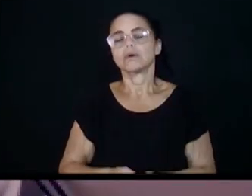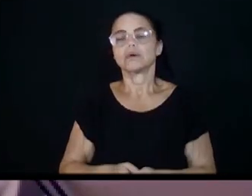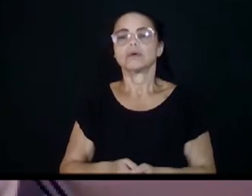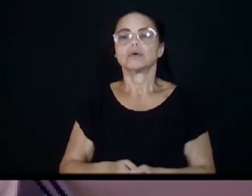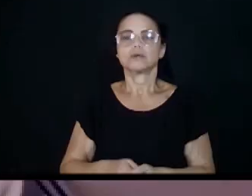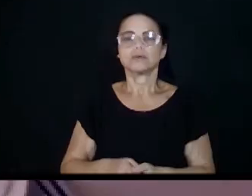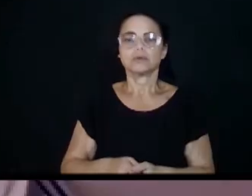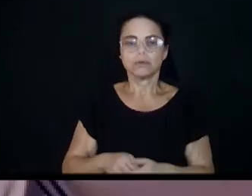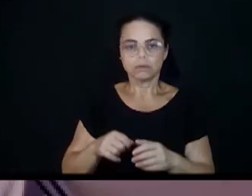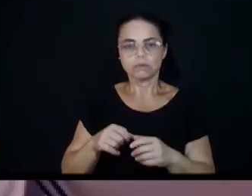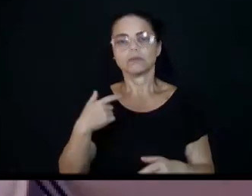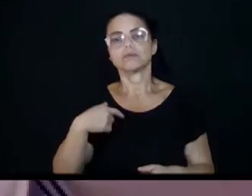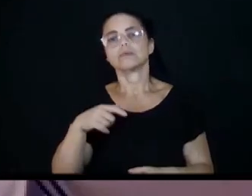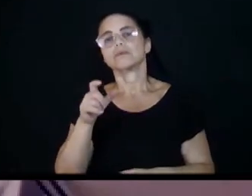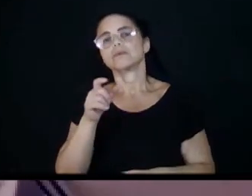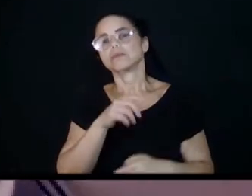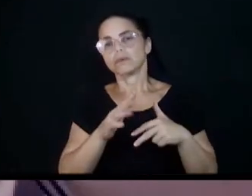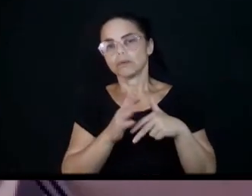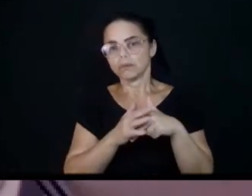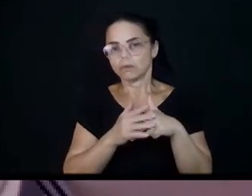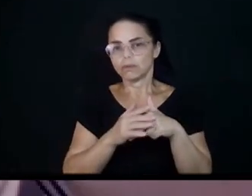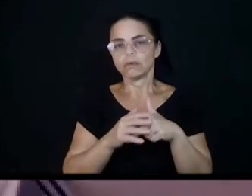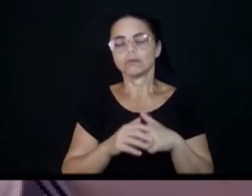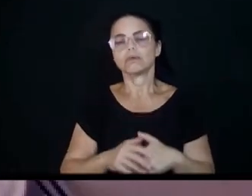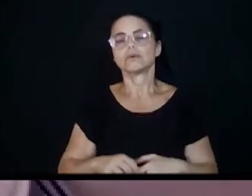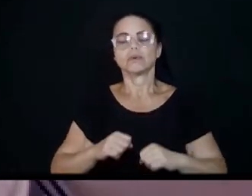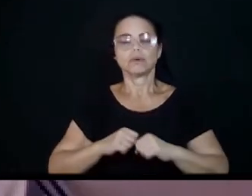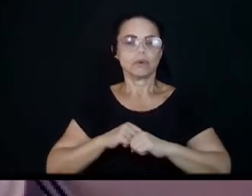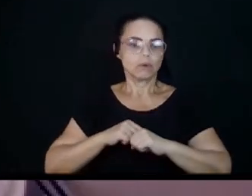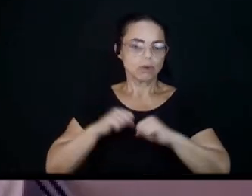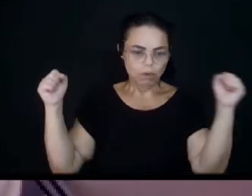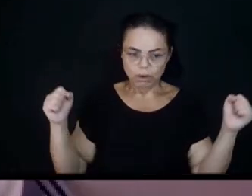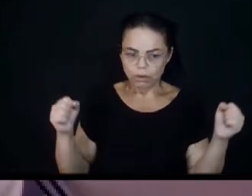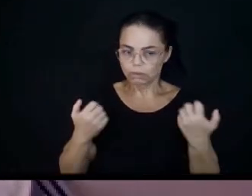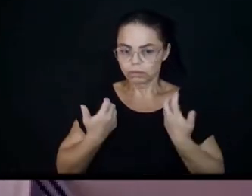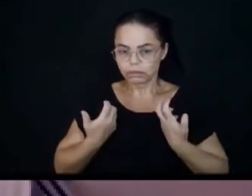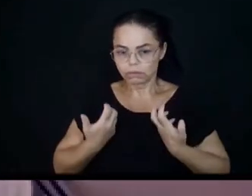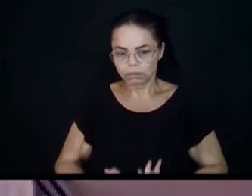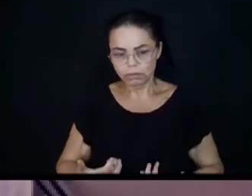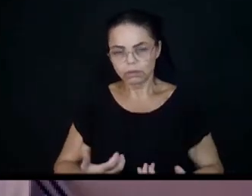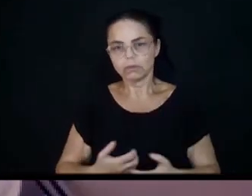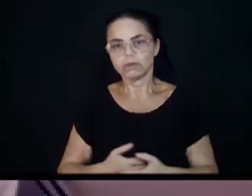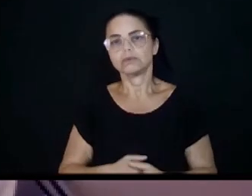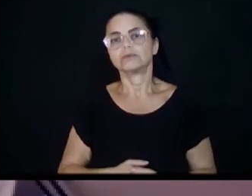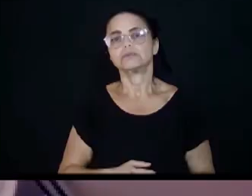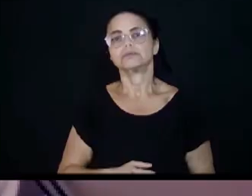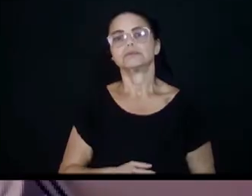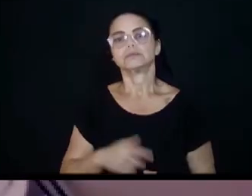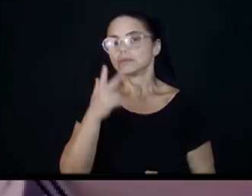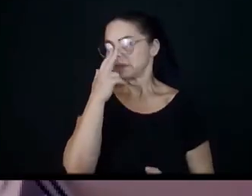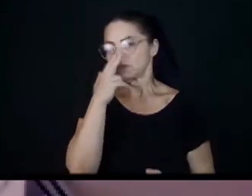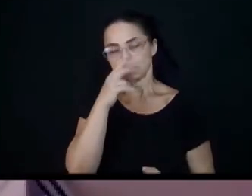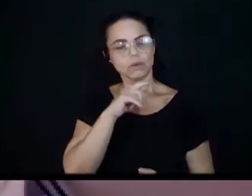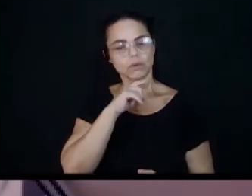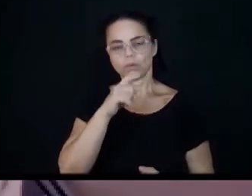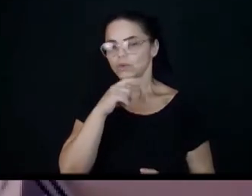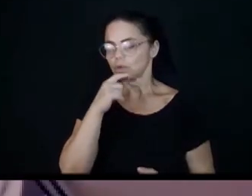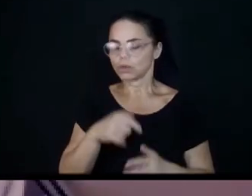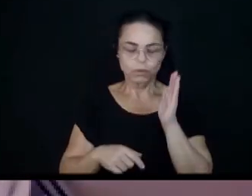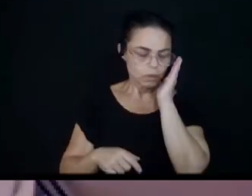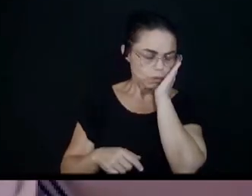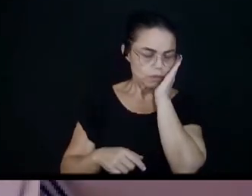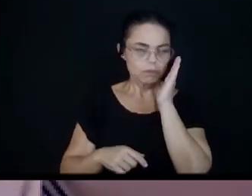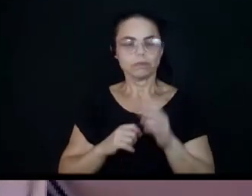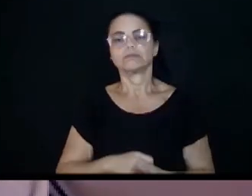o paciente acorde cansado. E ele diz para a gente assim, doutor, parece que eu não dormi à noite, né? E durante o dia